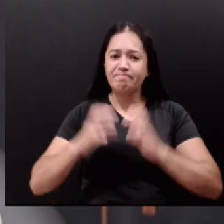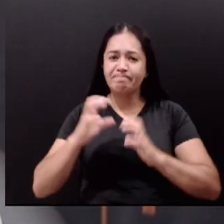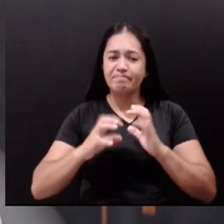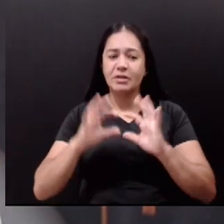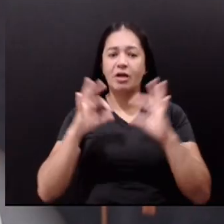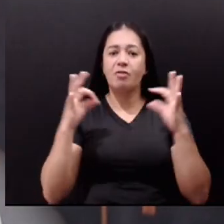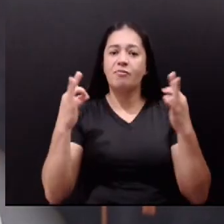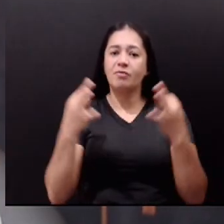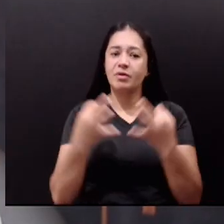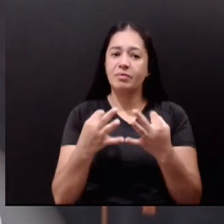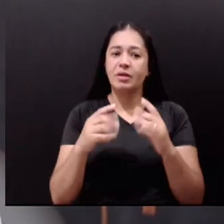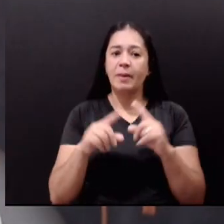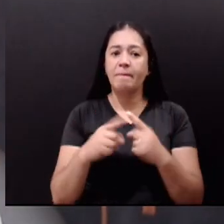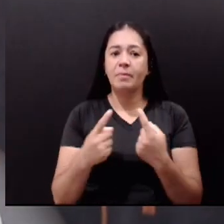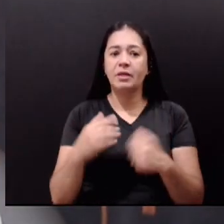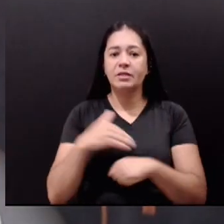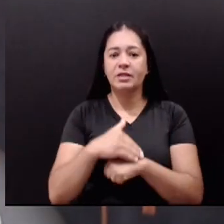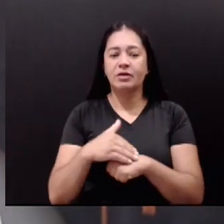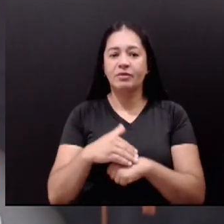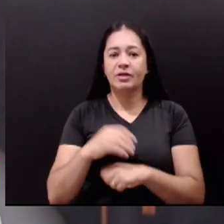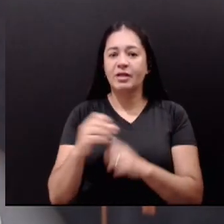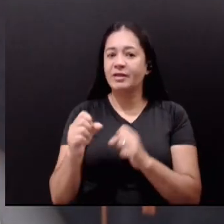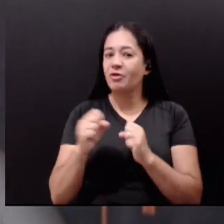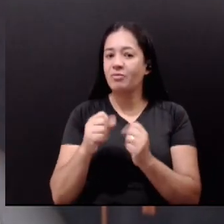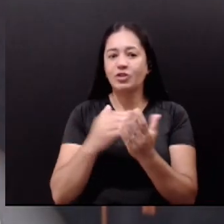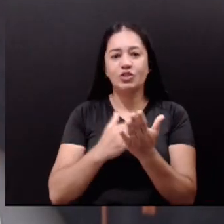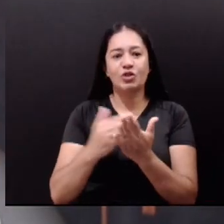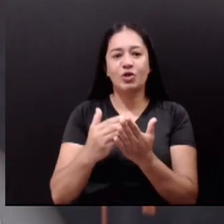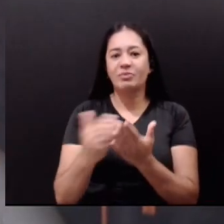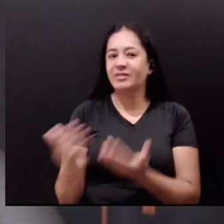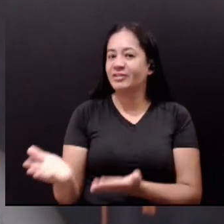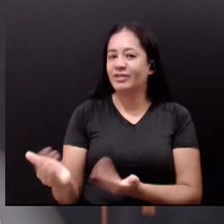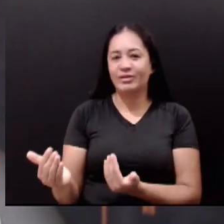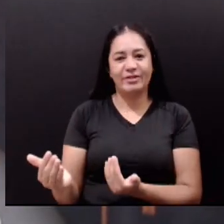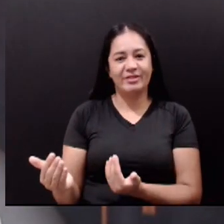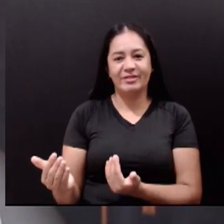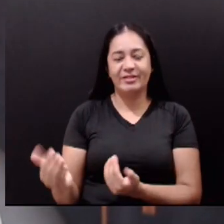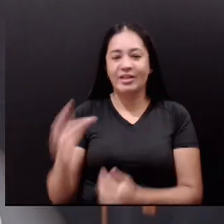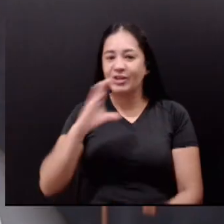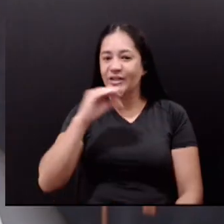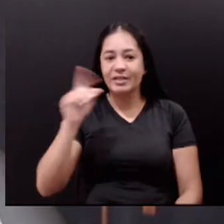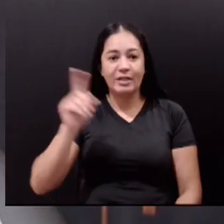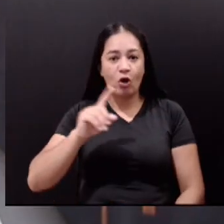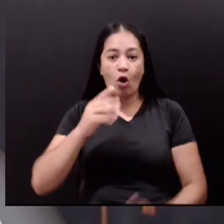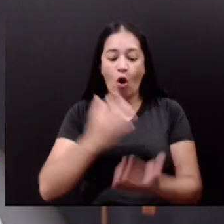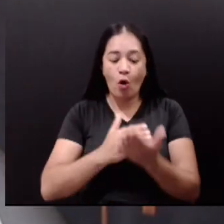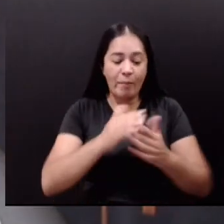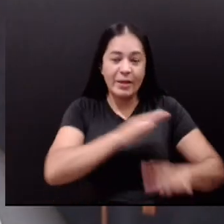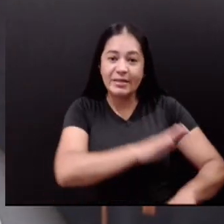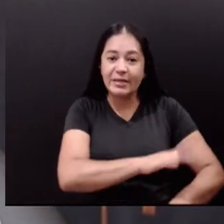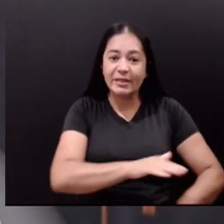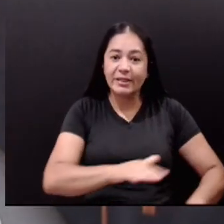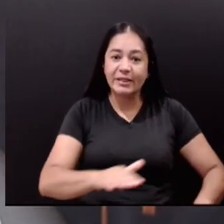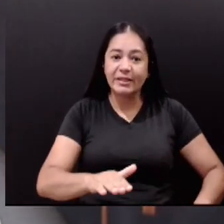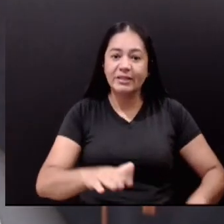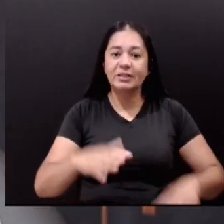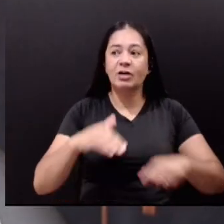diálogo não pode começar na adolescência, Rúbia, ele tem que começar na infância, né, essa conversa, essa